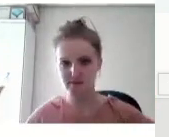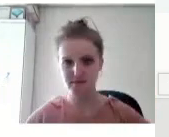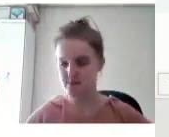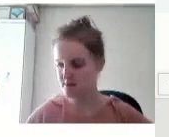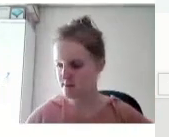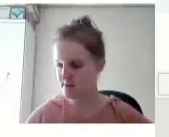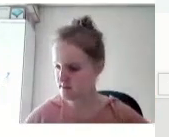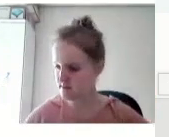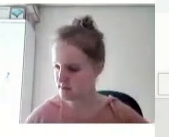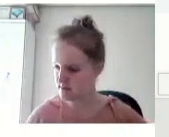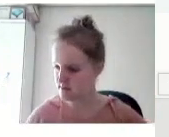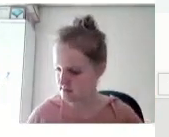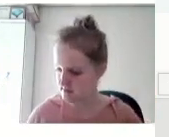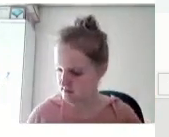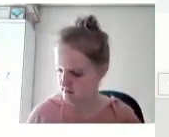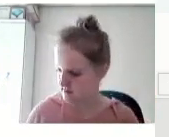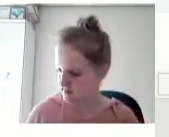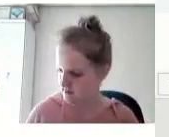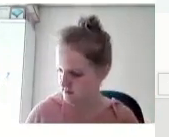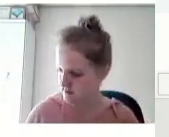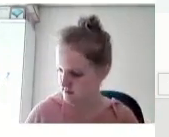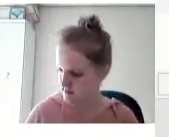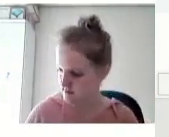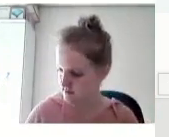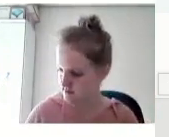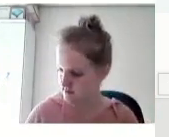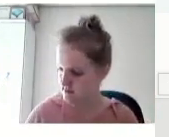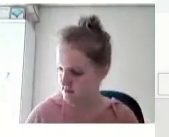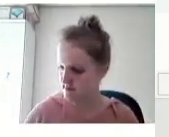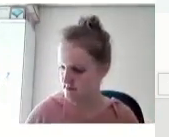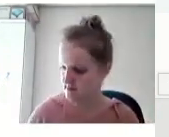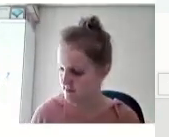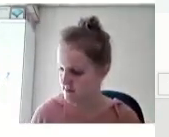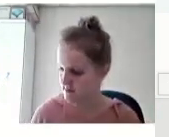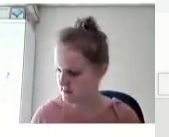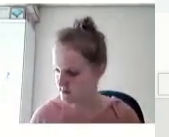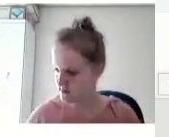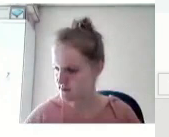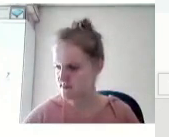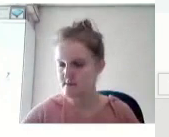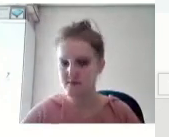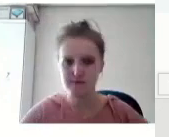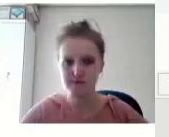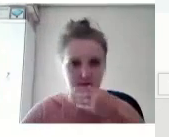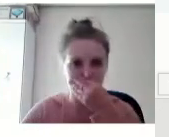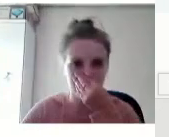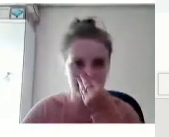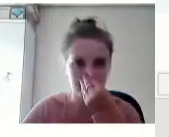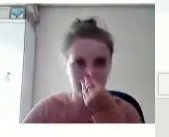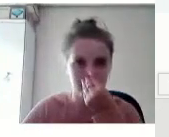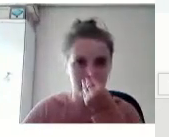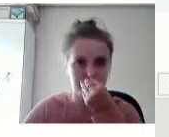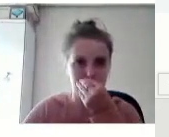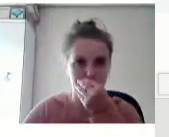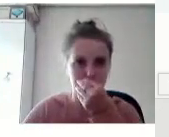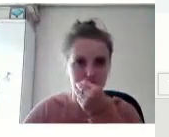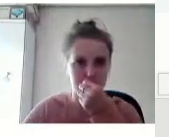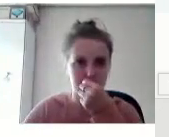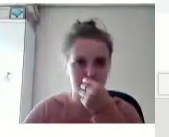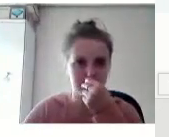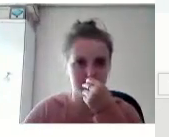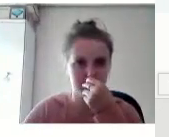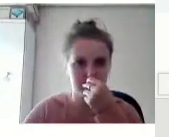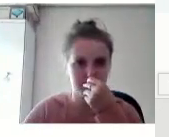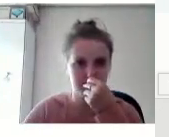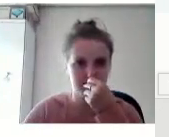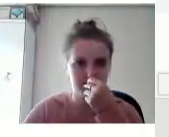em termos das derivadas funcionais, que é uma novidade, né? E conectar ela, né, essas derivadas funcionais, ou a equação de Euler-Lagrange